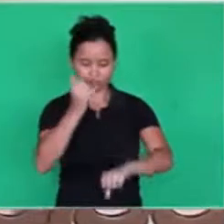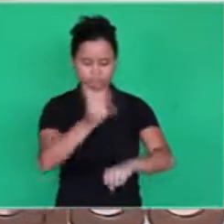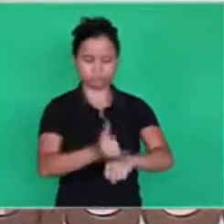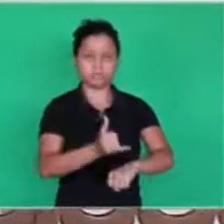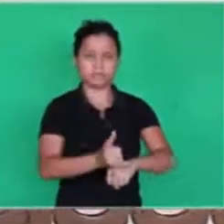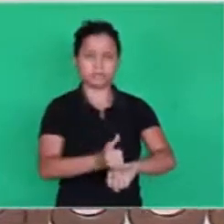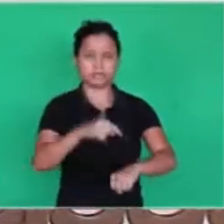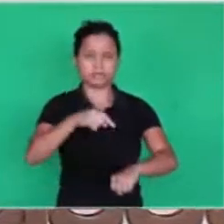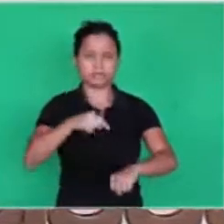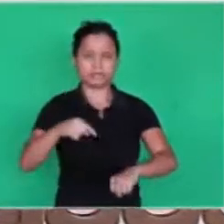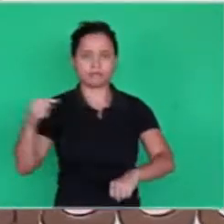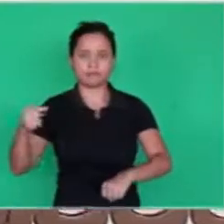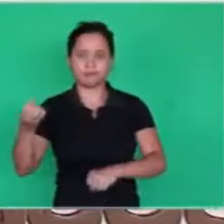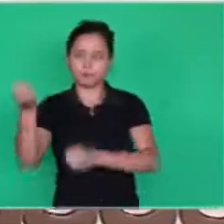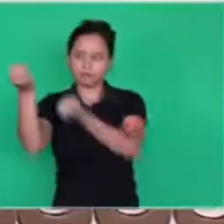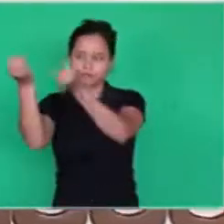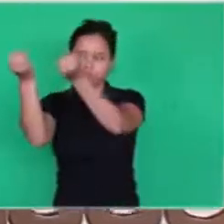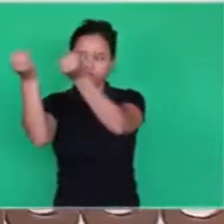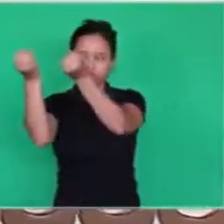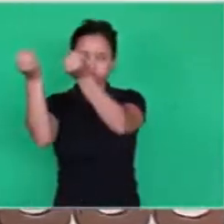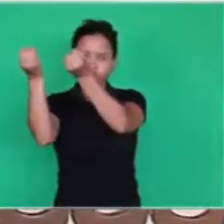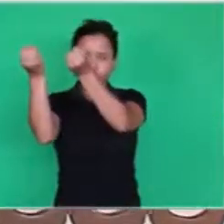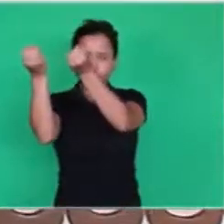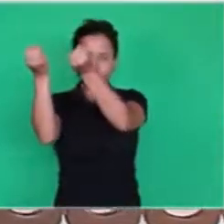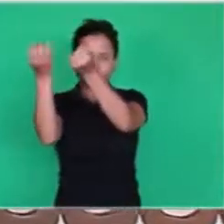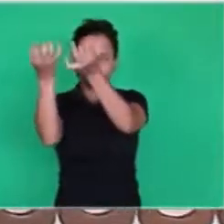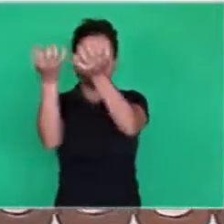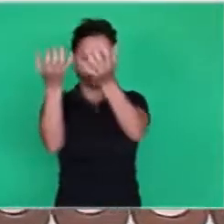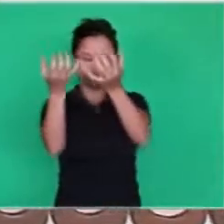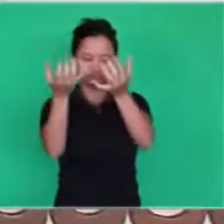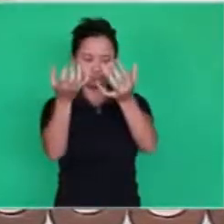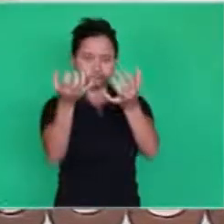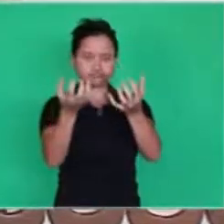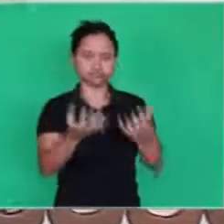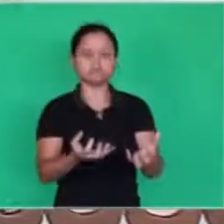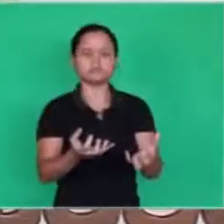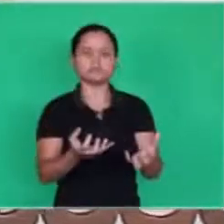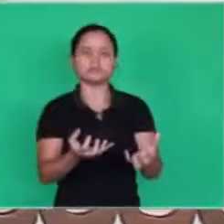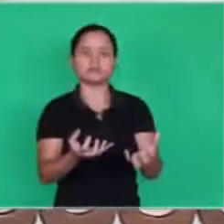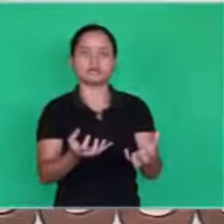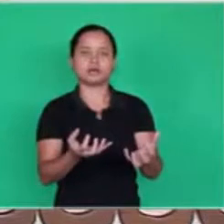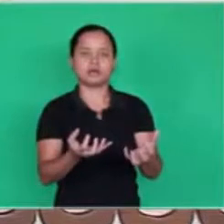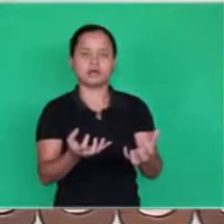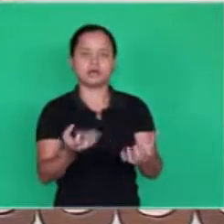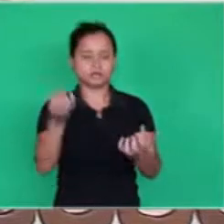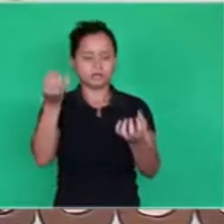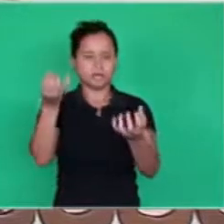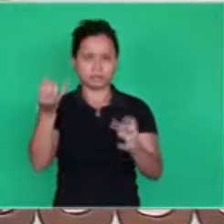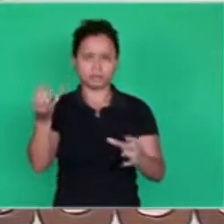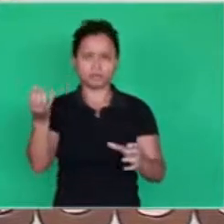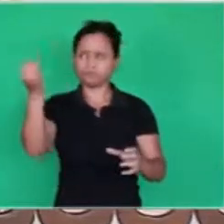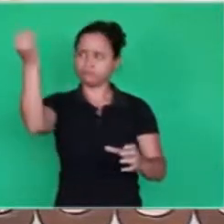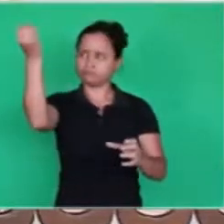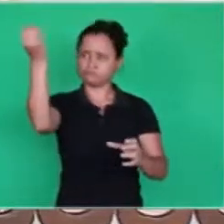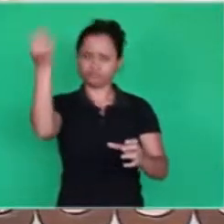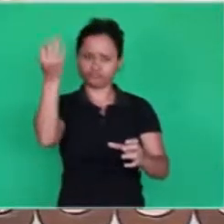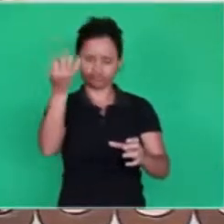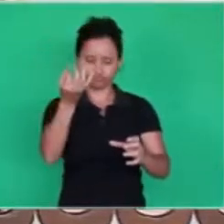em cima disso aqui. Aí se liquefaz. Quando você tirou essa energia